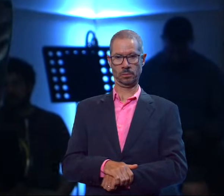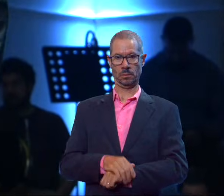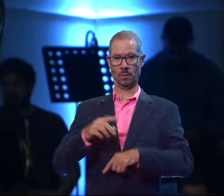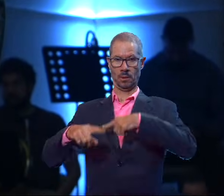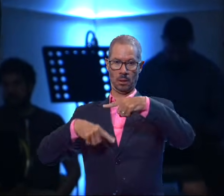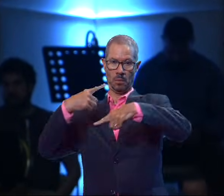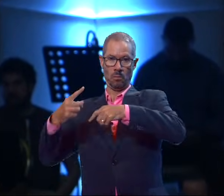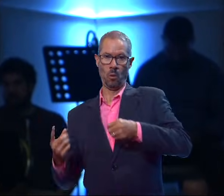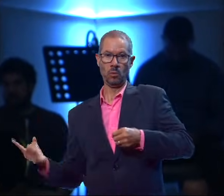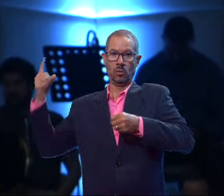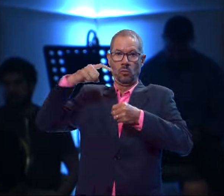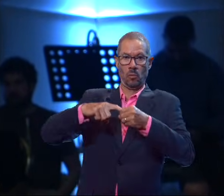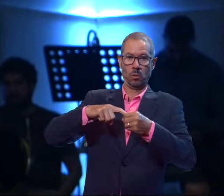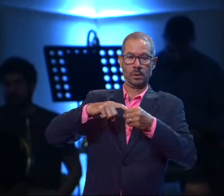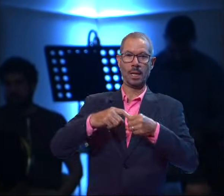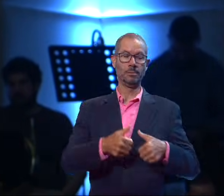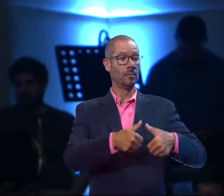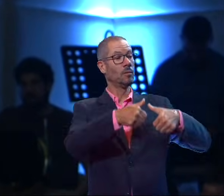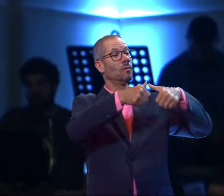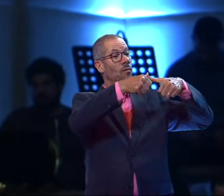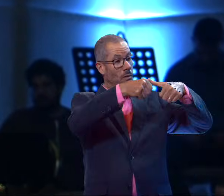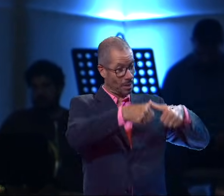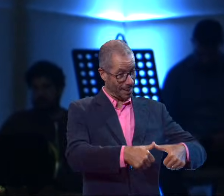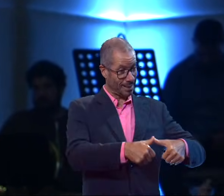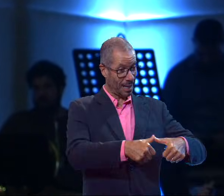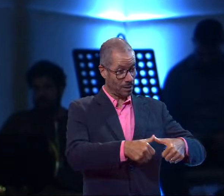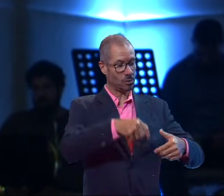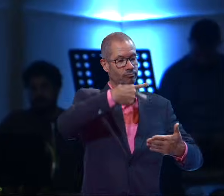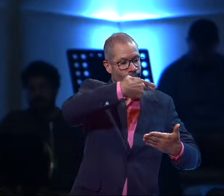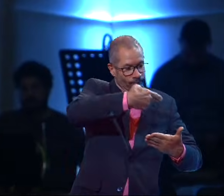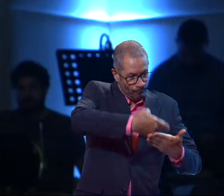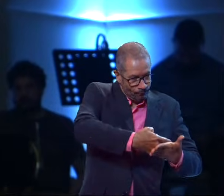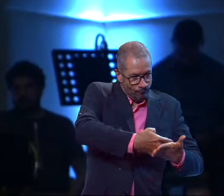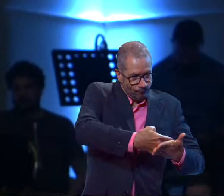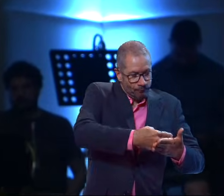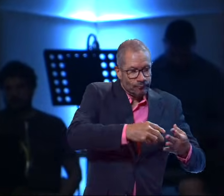Depois, quando eu voltei, eu tive que ficar em casa um mês lá internado,